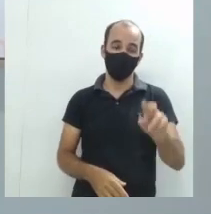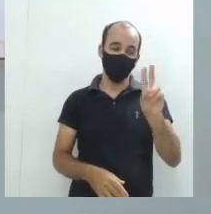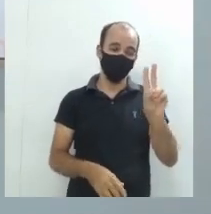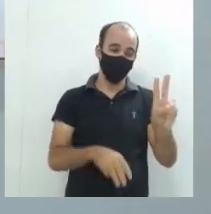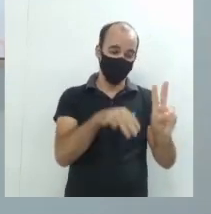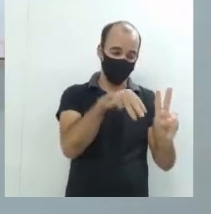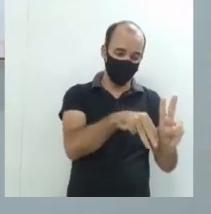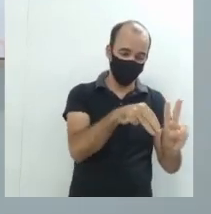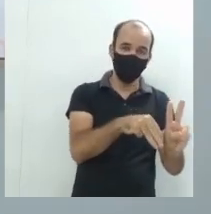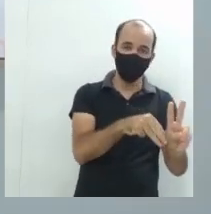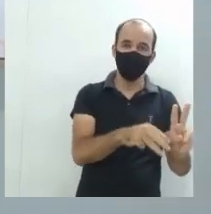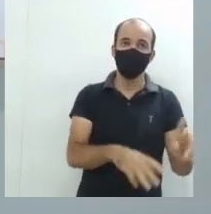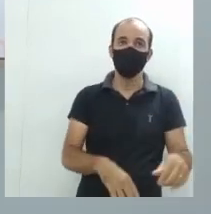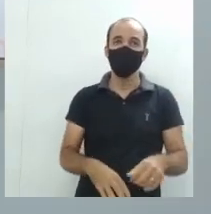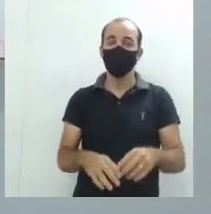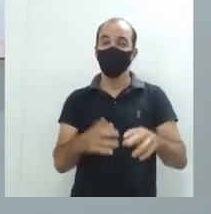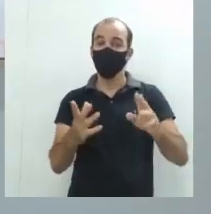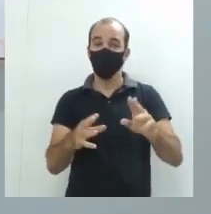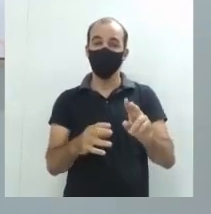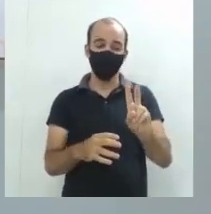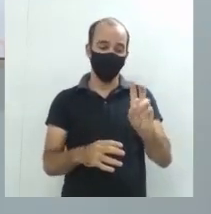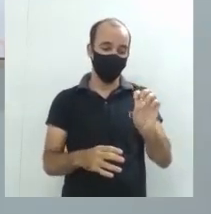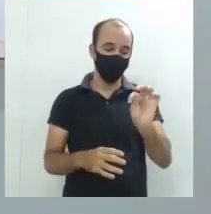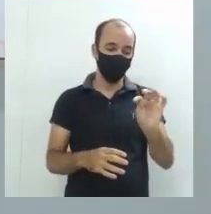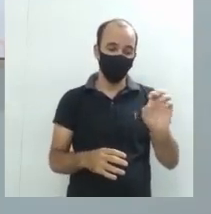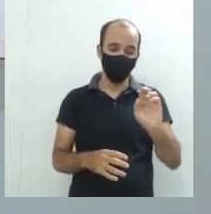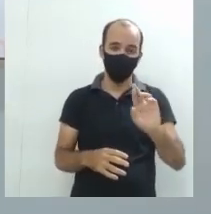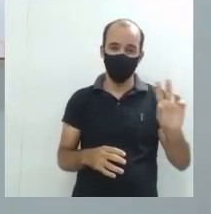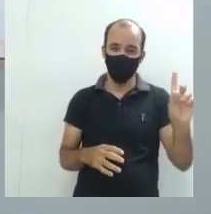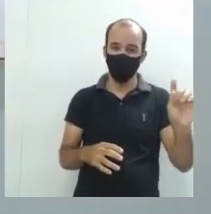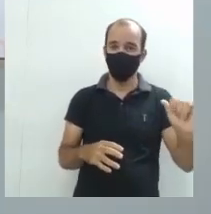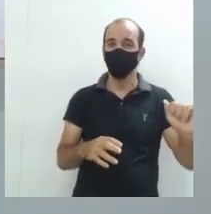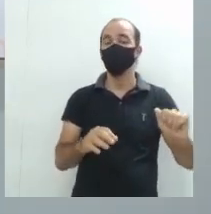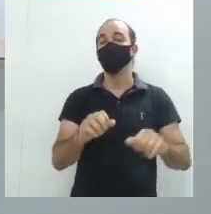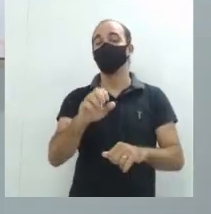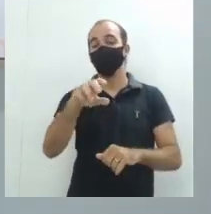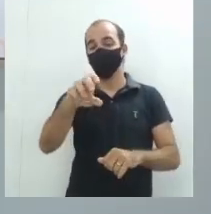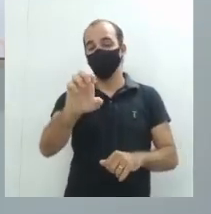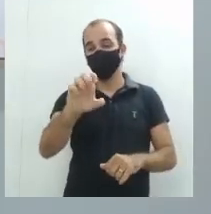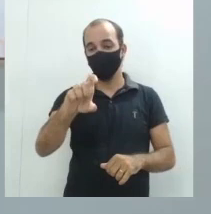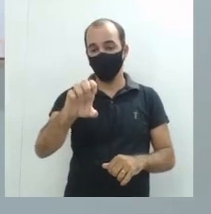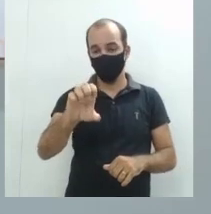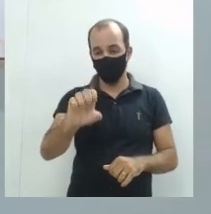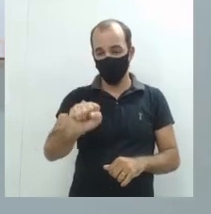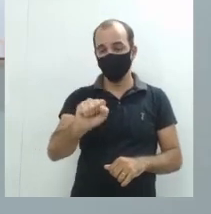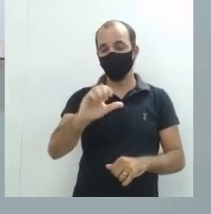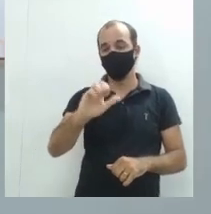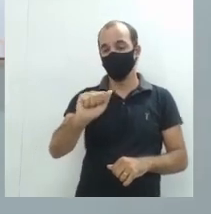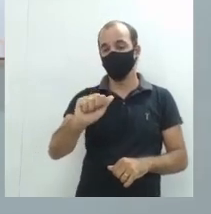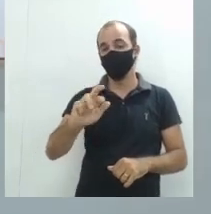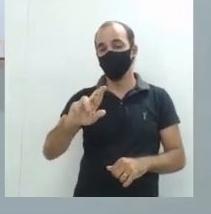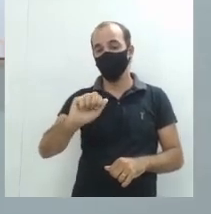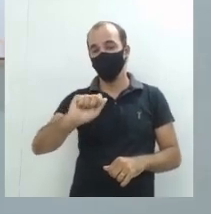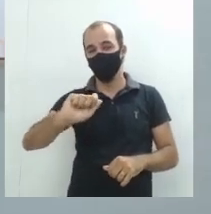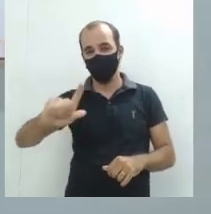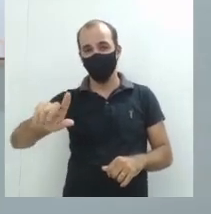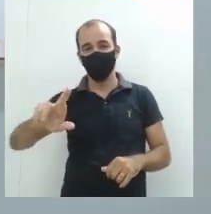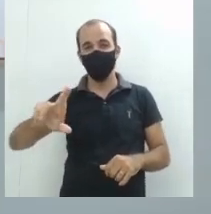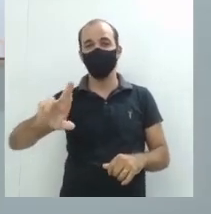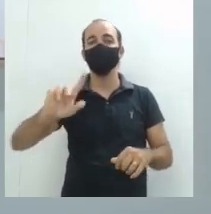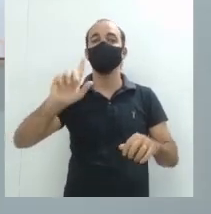grandeza vetoriais têm características o quê? Diferentes. Eu sei que você já sabe que você é